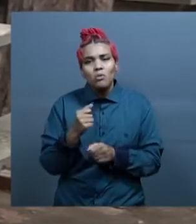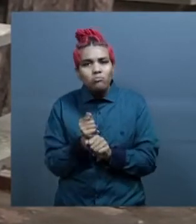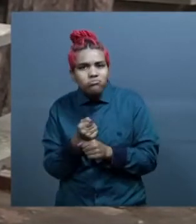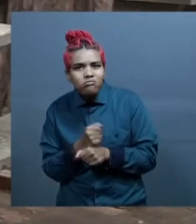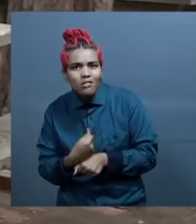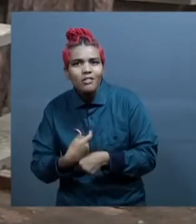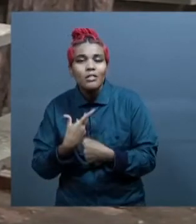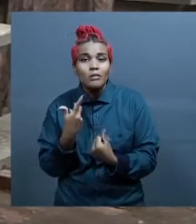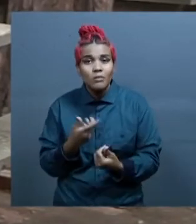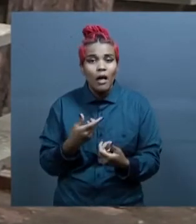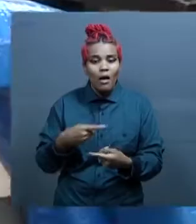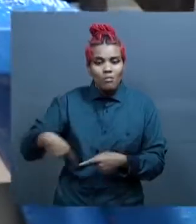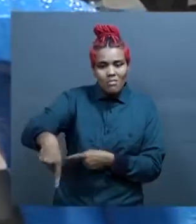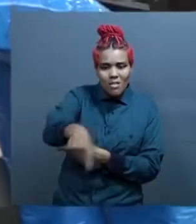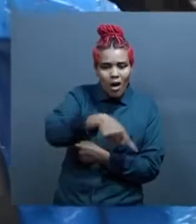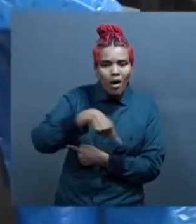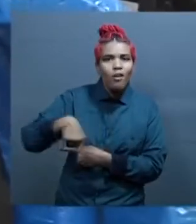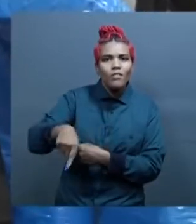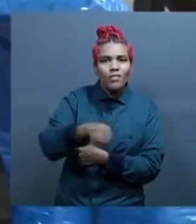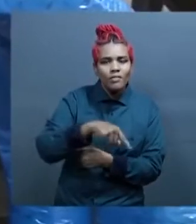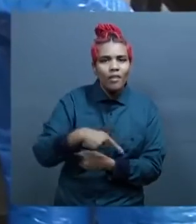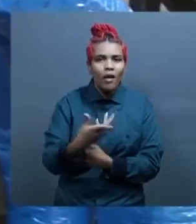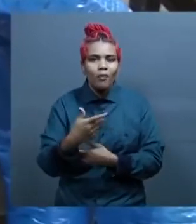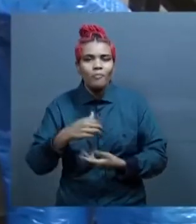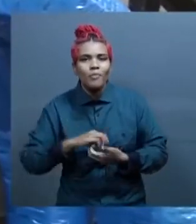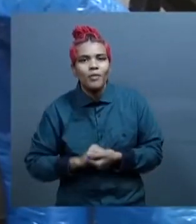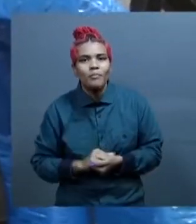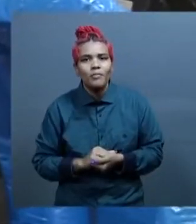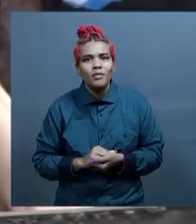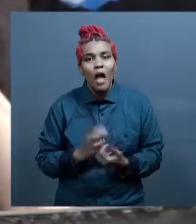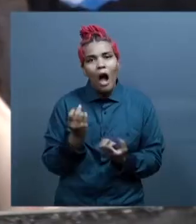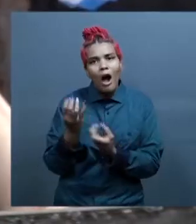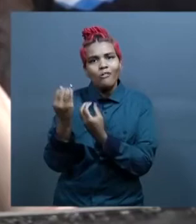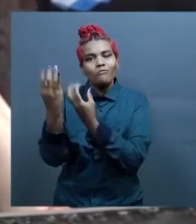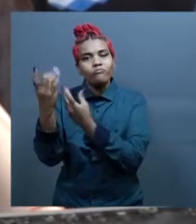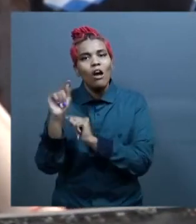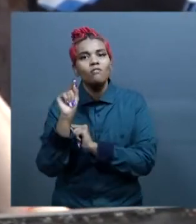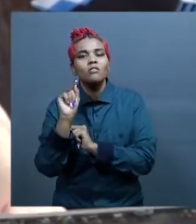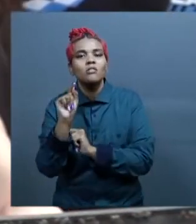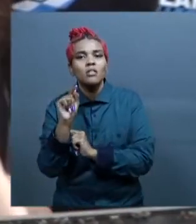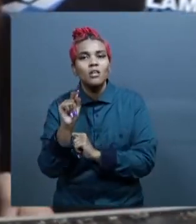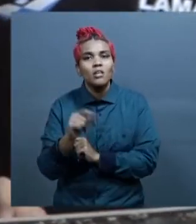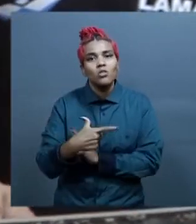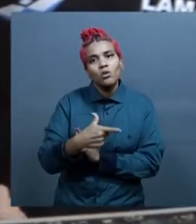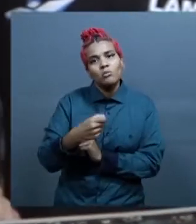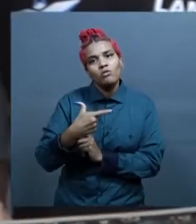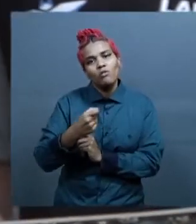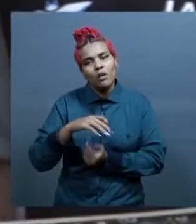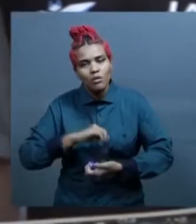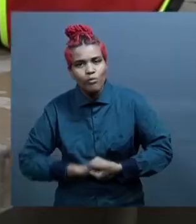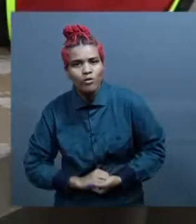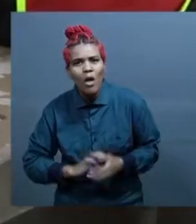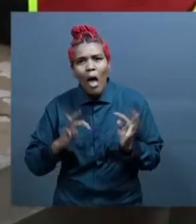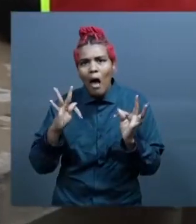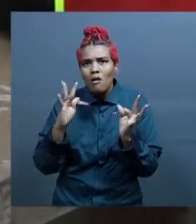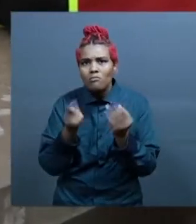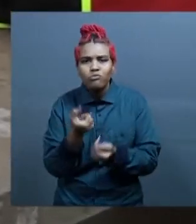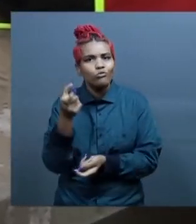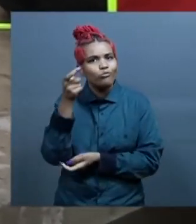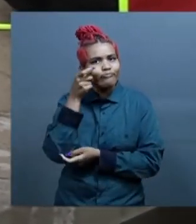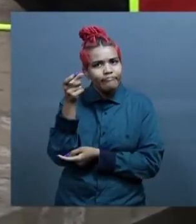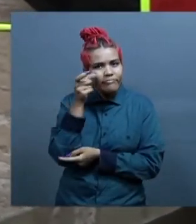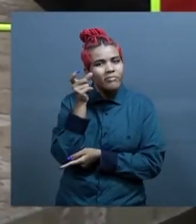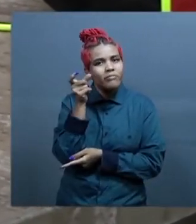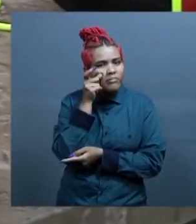voltas lá né lá em arágua a viagem vai ser em 2020 tudo está sendo feito com muita atenção e ao mesmo